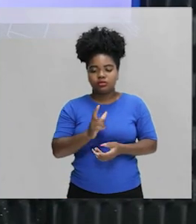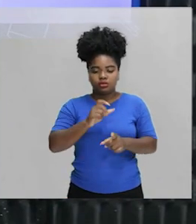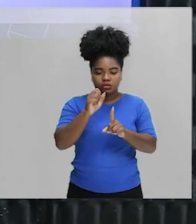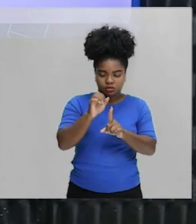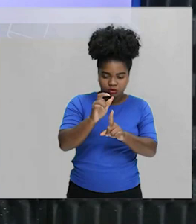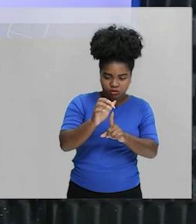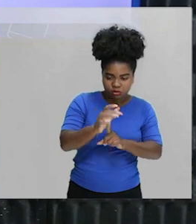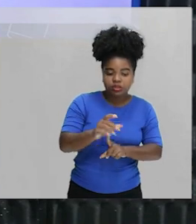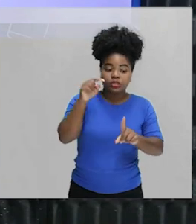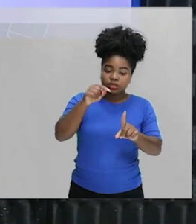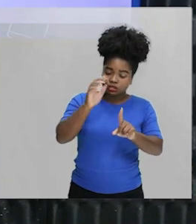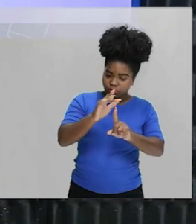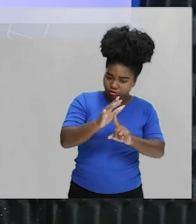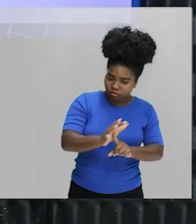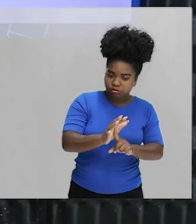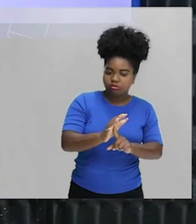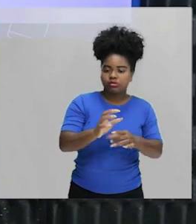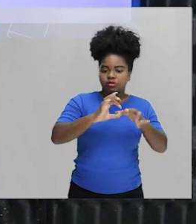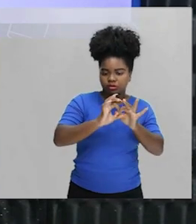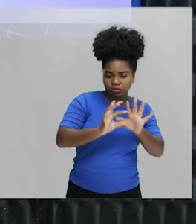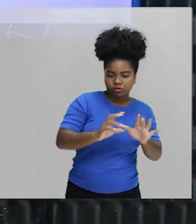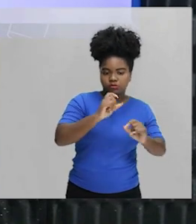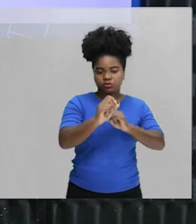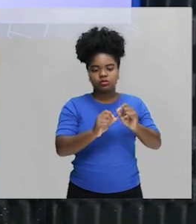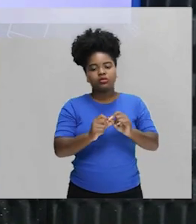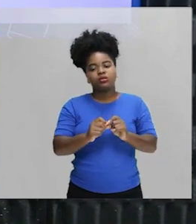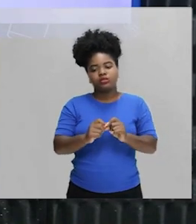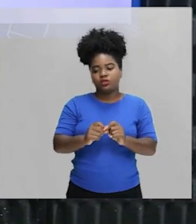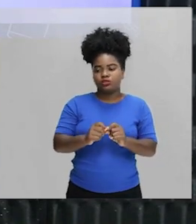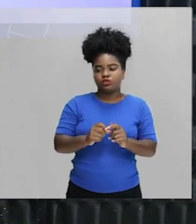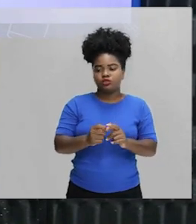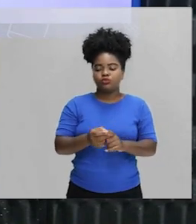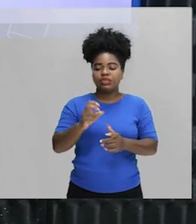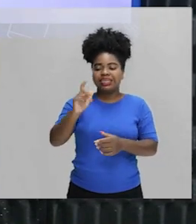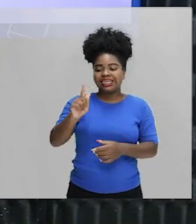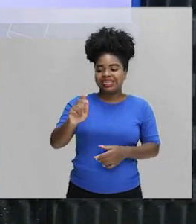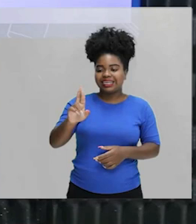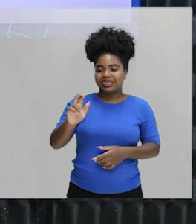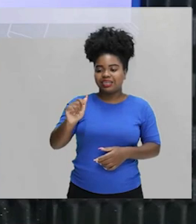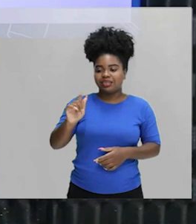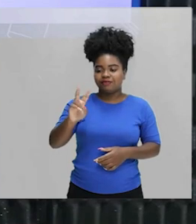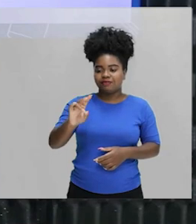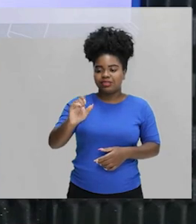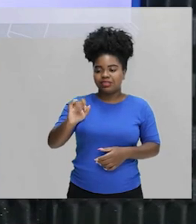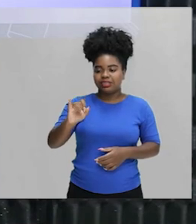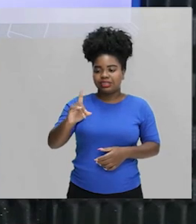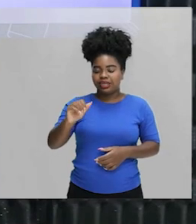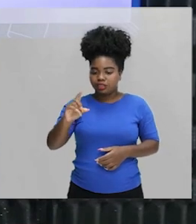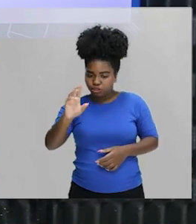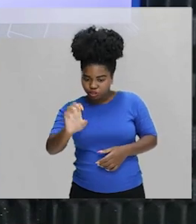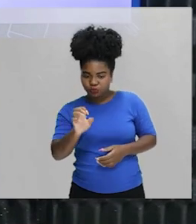né E esses gases eles se aglomeram por conta de uma gravidade uma força gravitacional gravitacional muito grande né